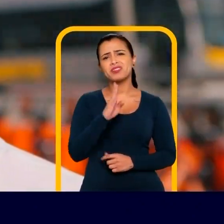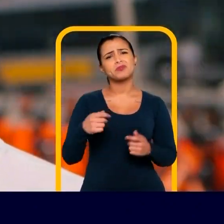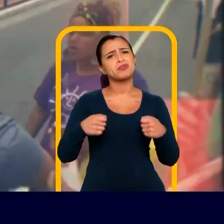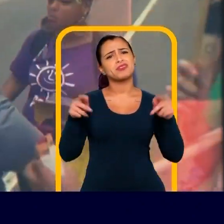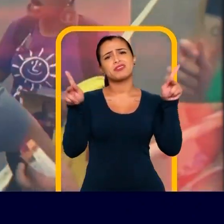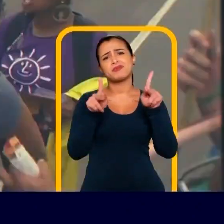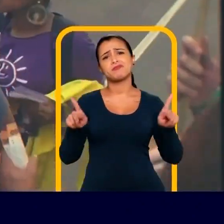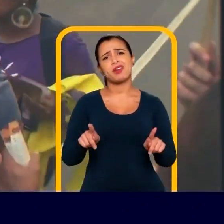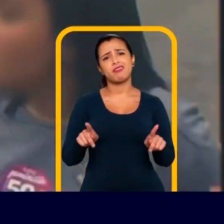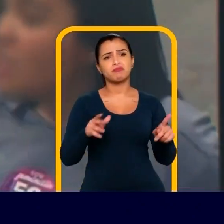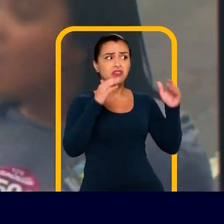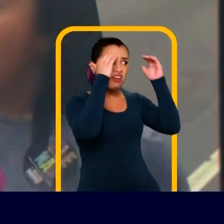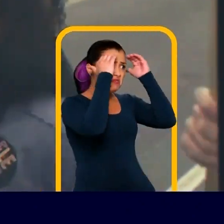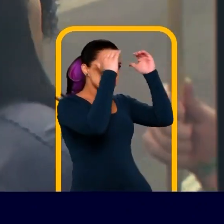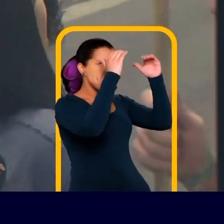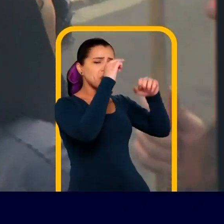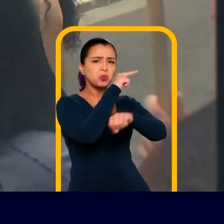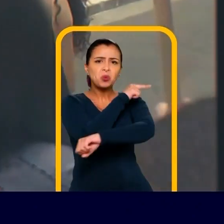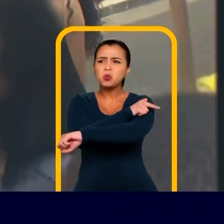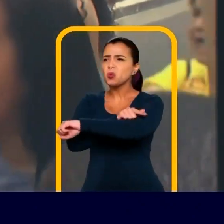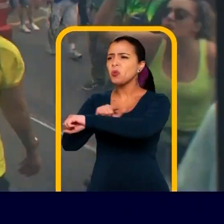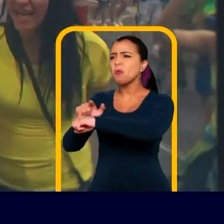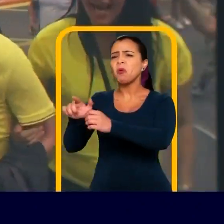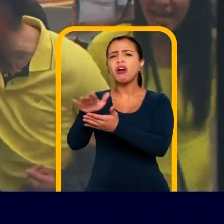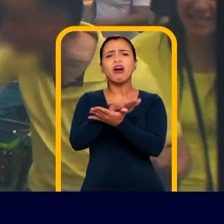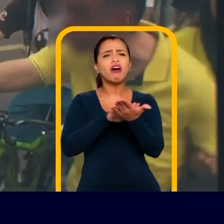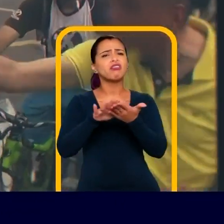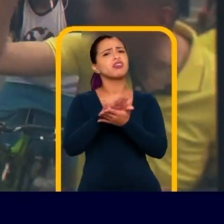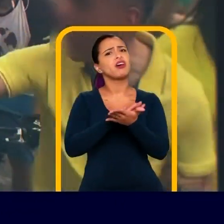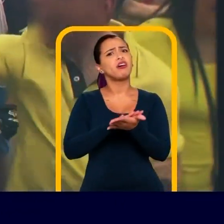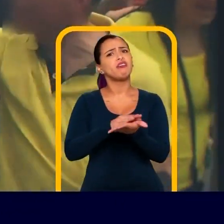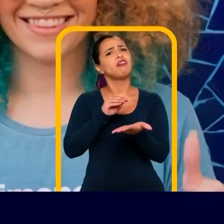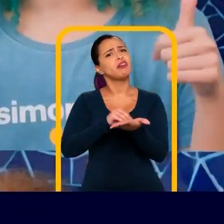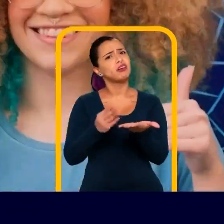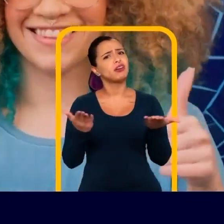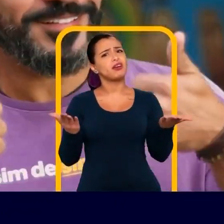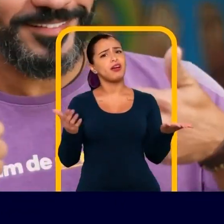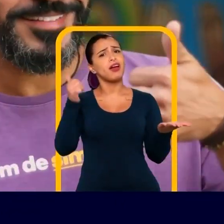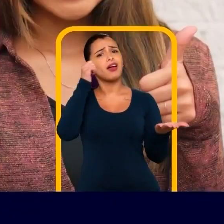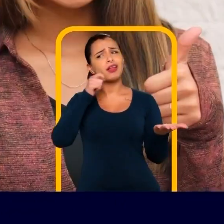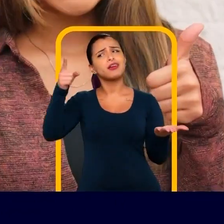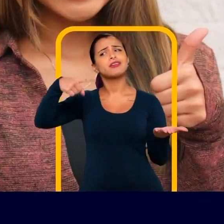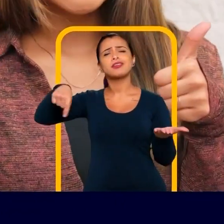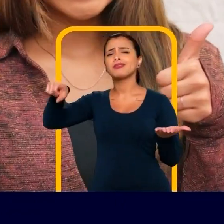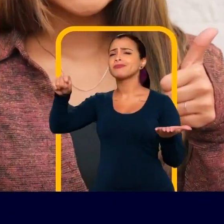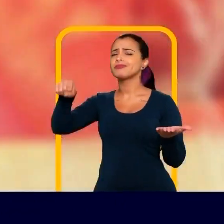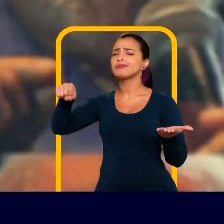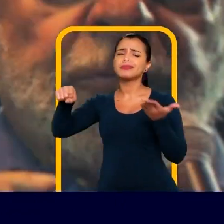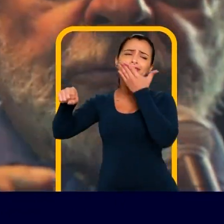paz. Muita falta de respeito e educação.